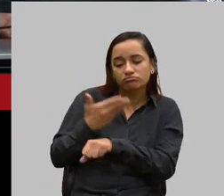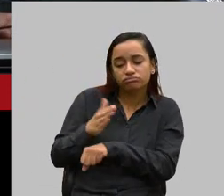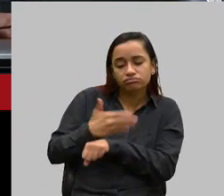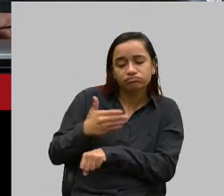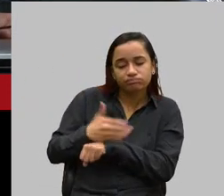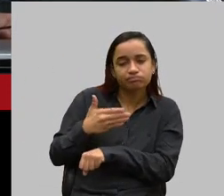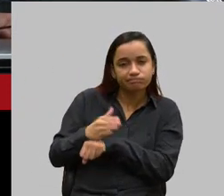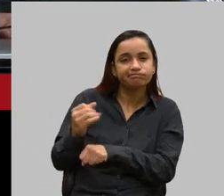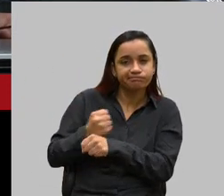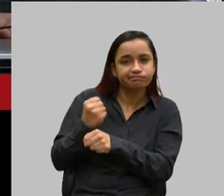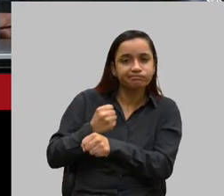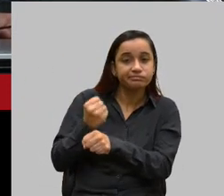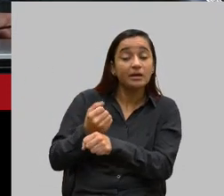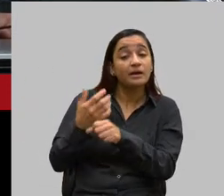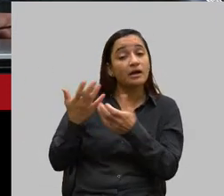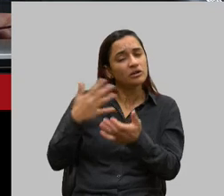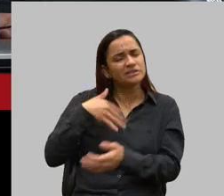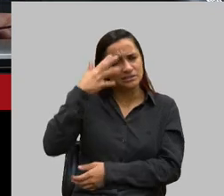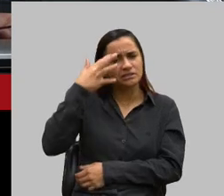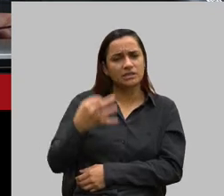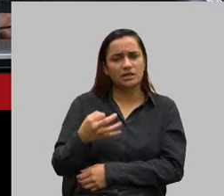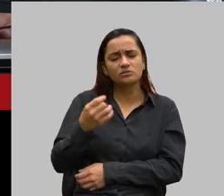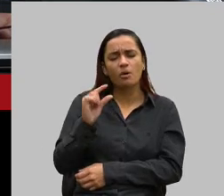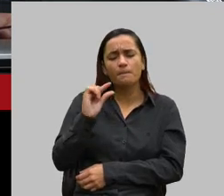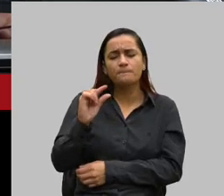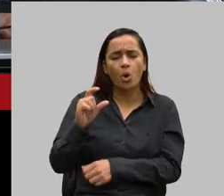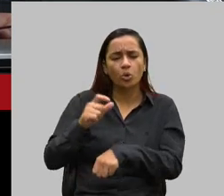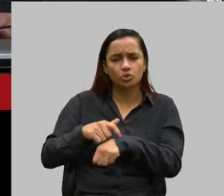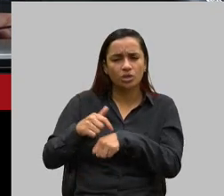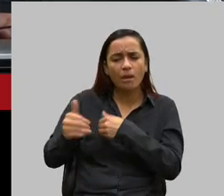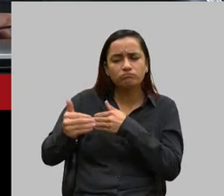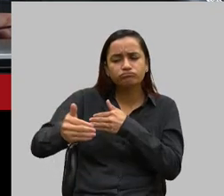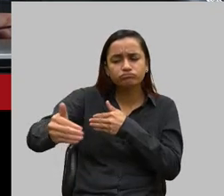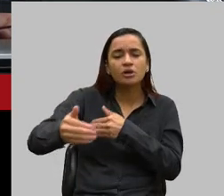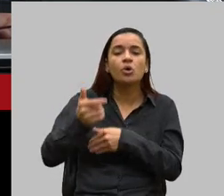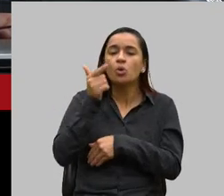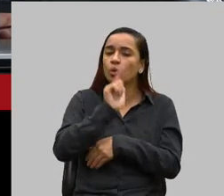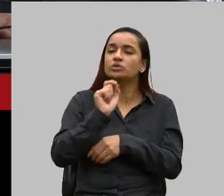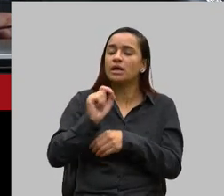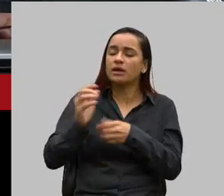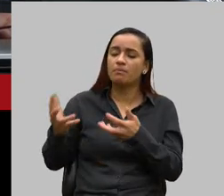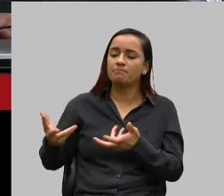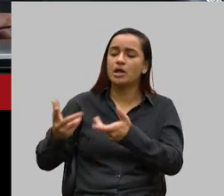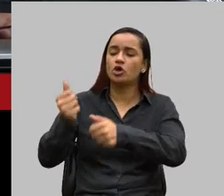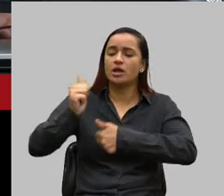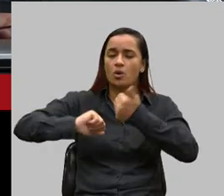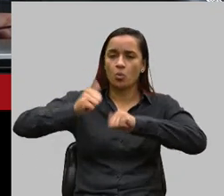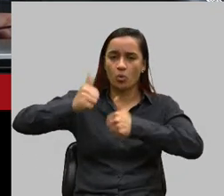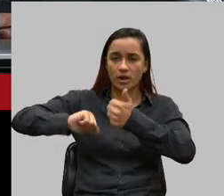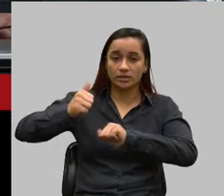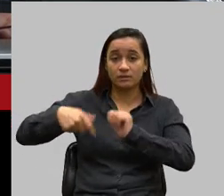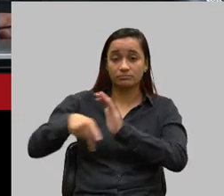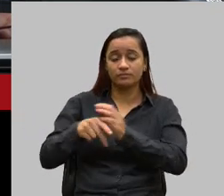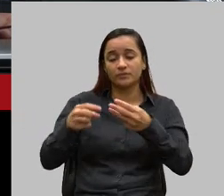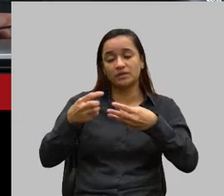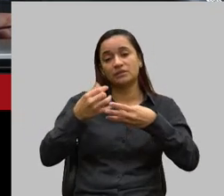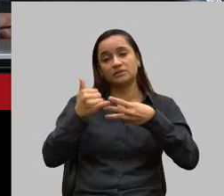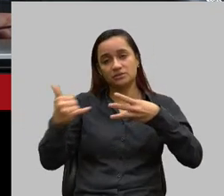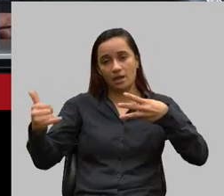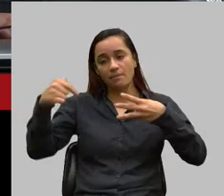tenho certeza que em pouco tempo nós nós vamos e garantir uma uma qualidade melhor do atendimento da semiga em Minas